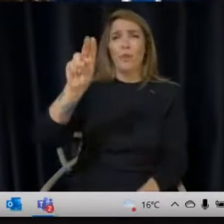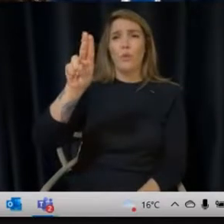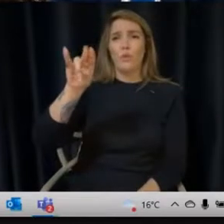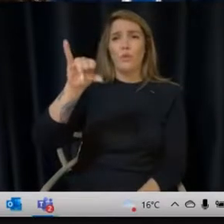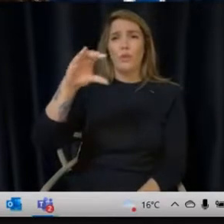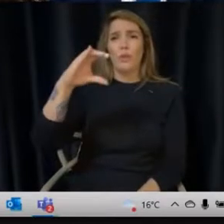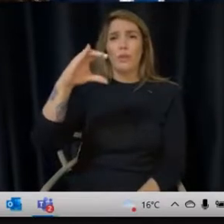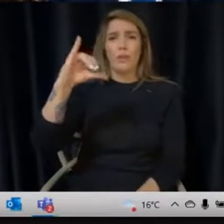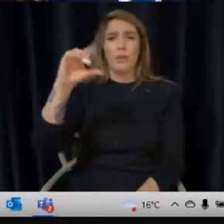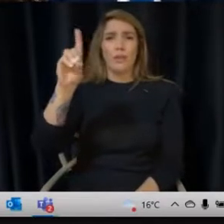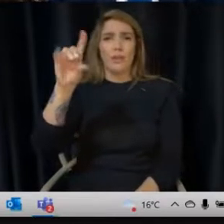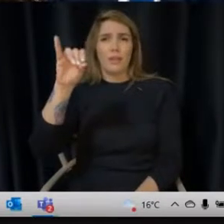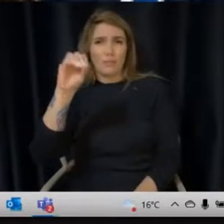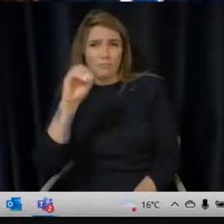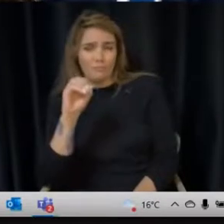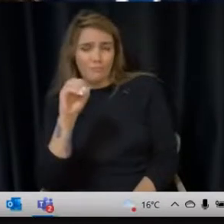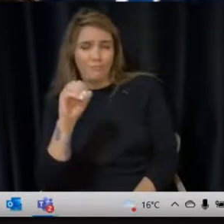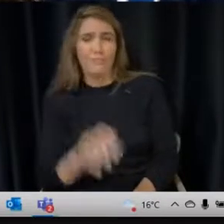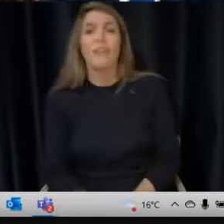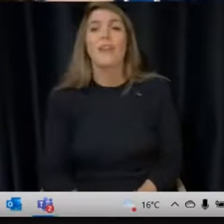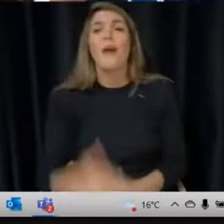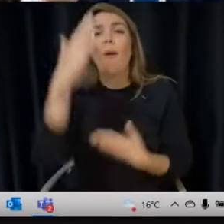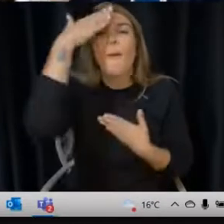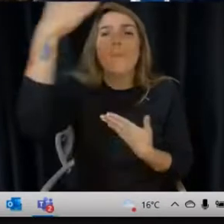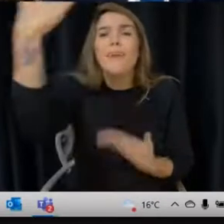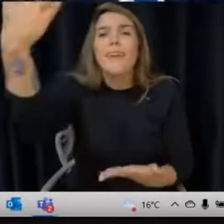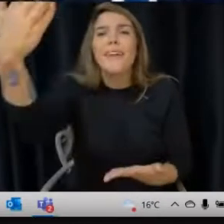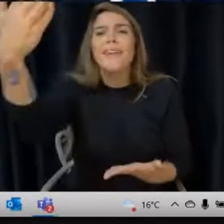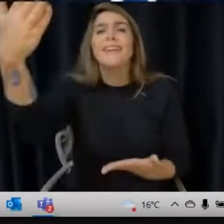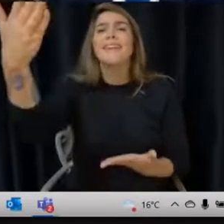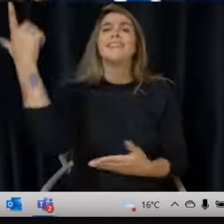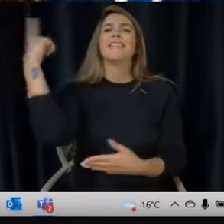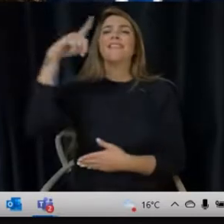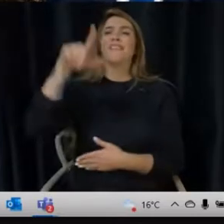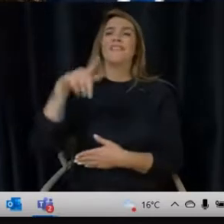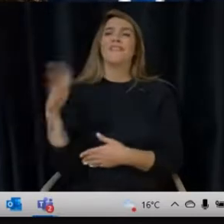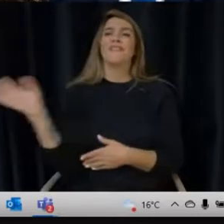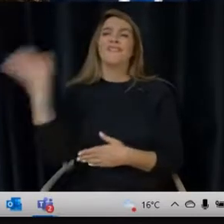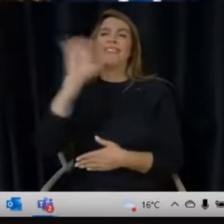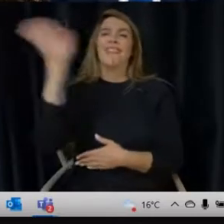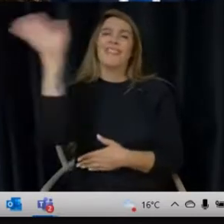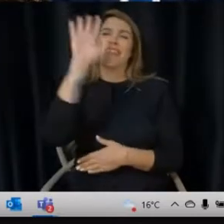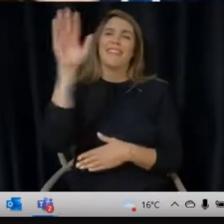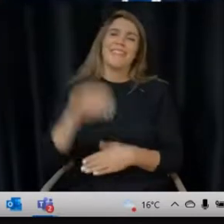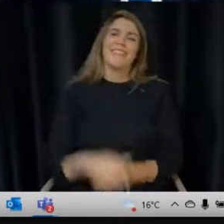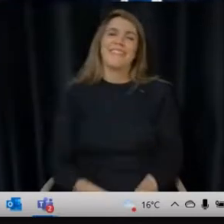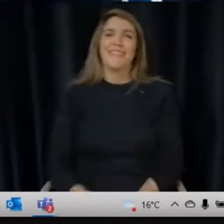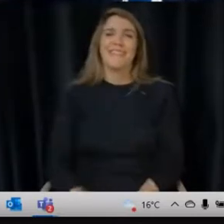15. Muito obrigado pela audiência de todos vocês que nos acompanharam mais uma vez e até a próxima. Valeu!